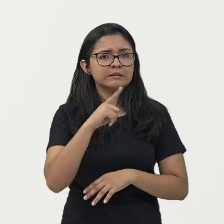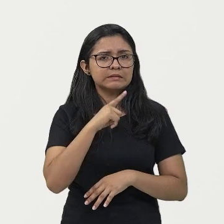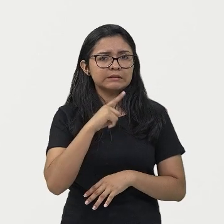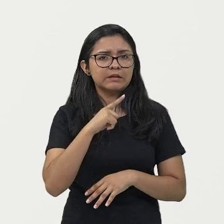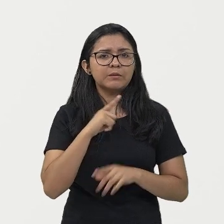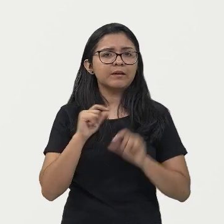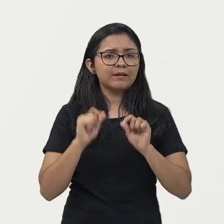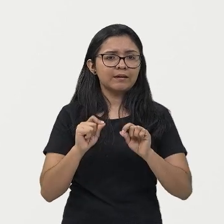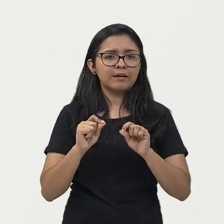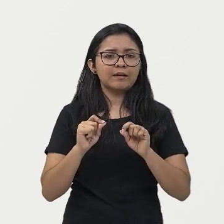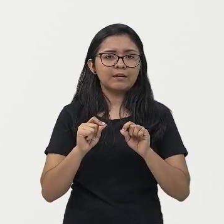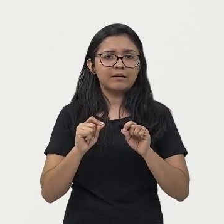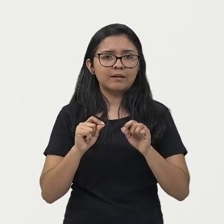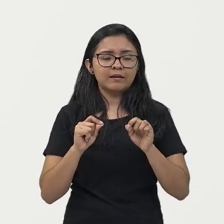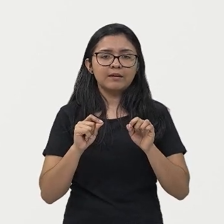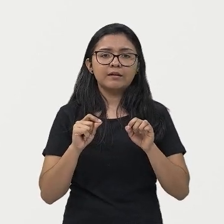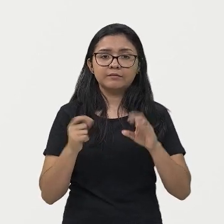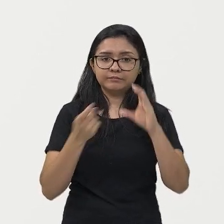aberta quando o